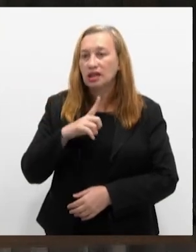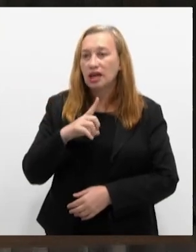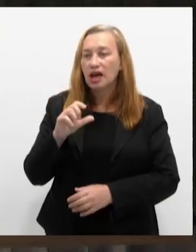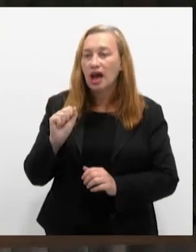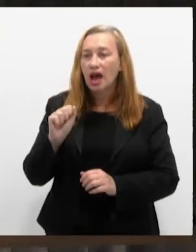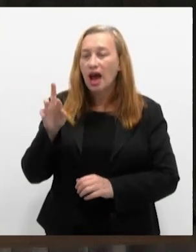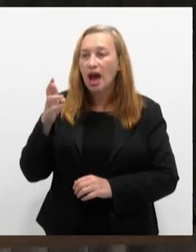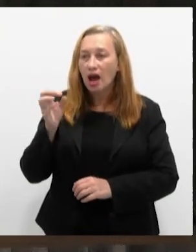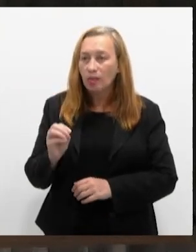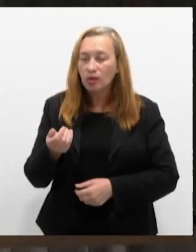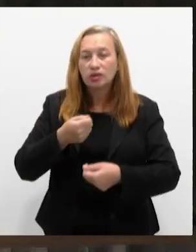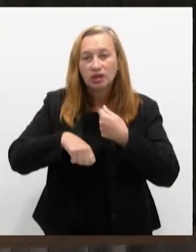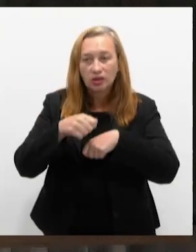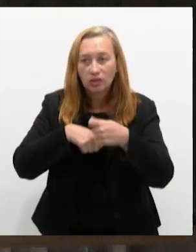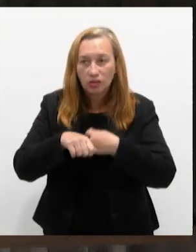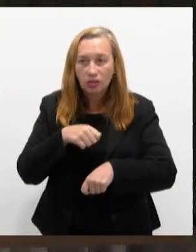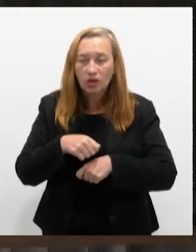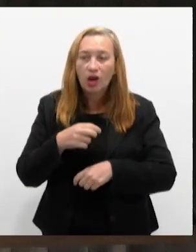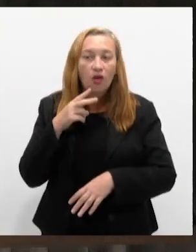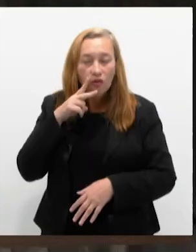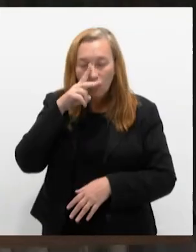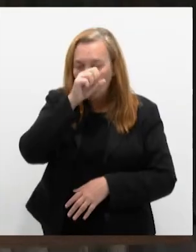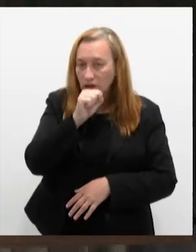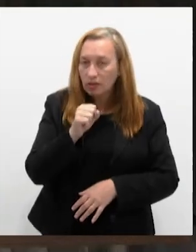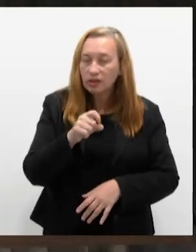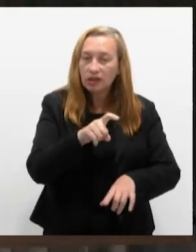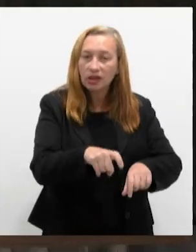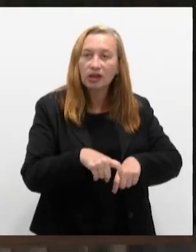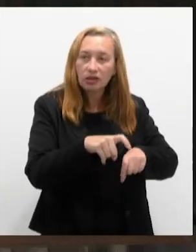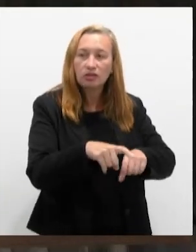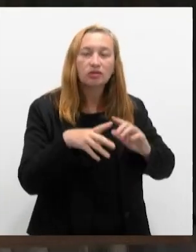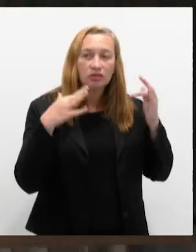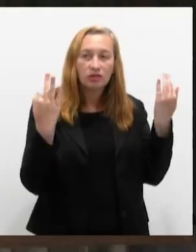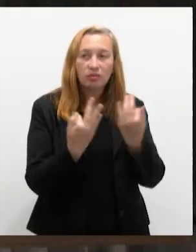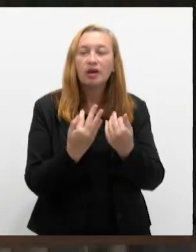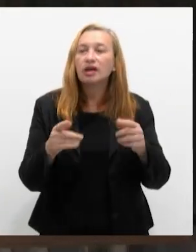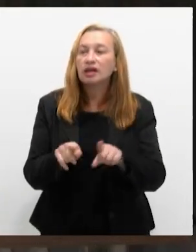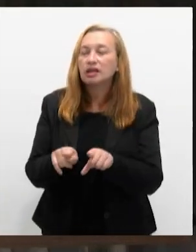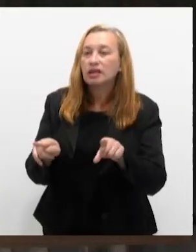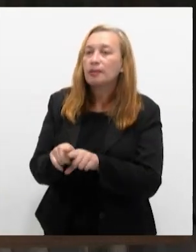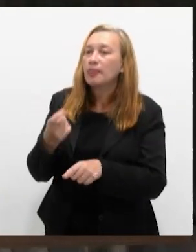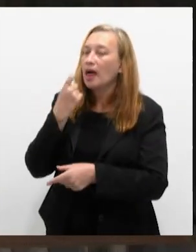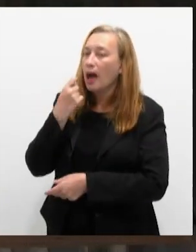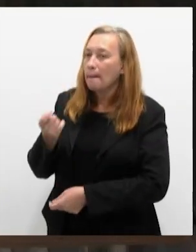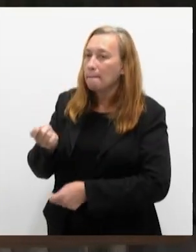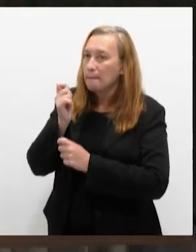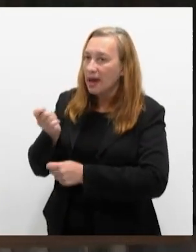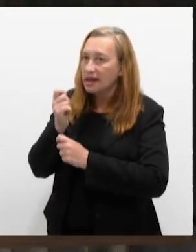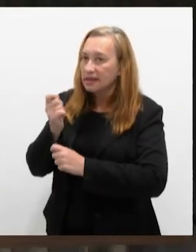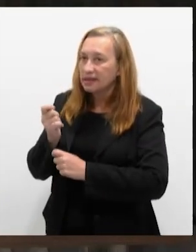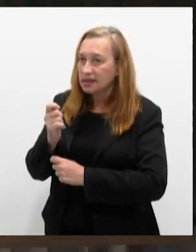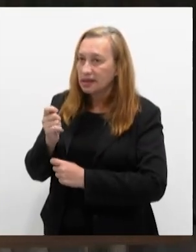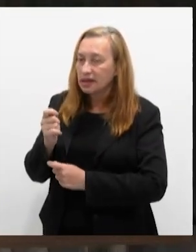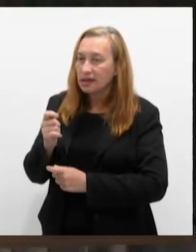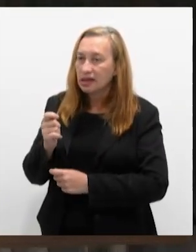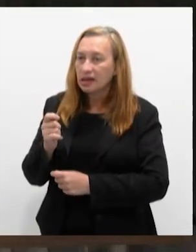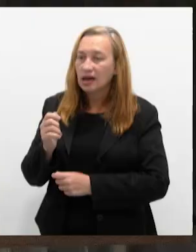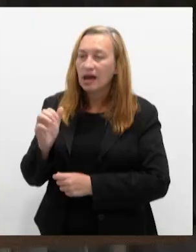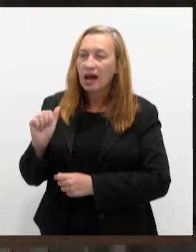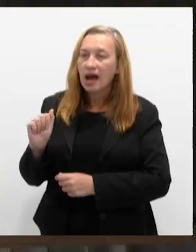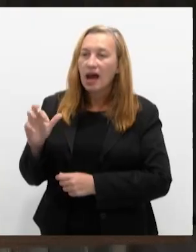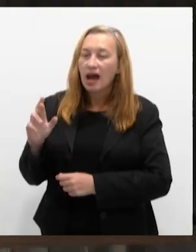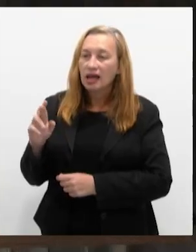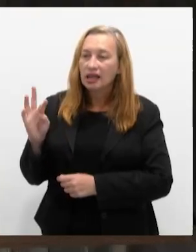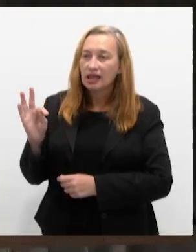o fortalecimento da agricultura familiar e da pesca artesanal aqui no nosso estado, como bem lembrou